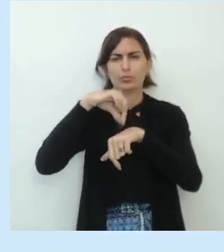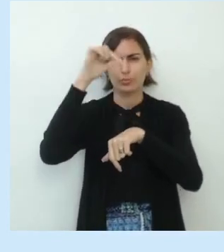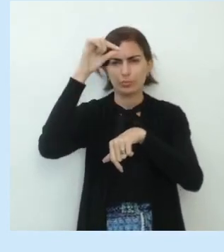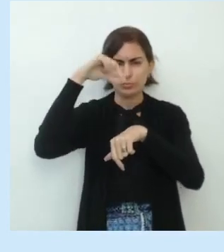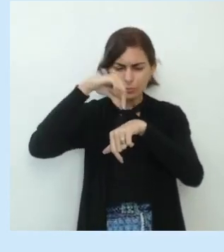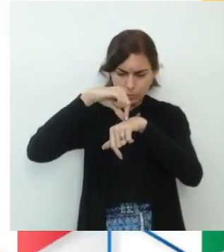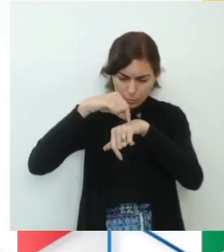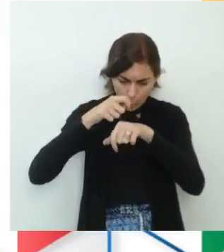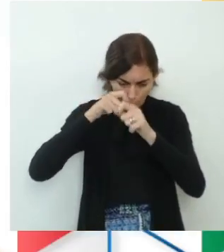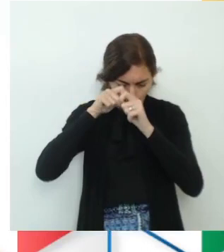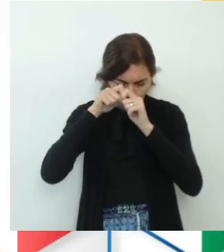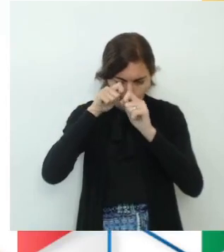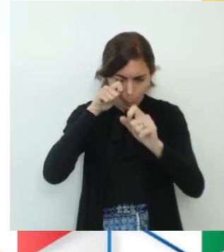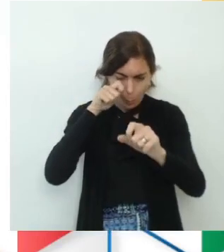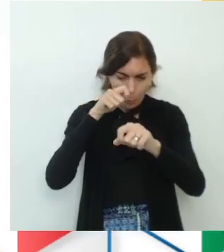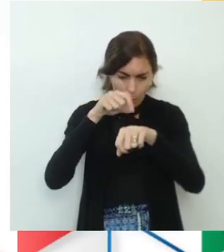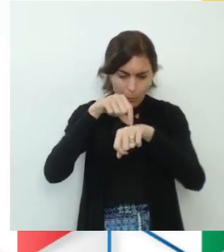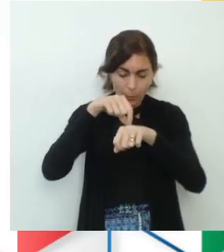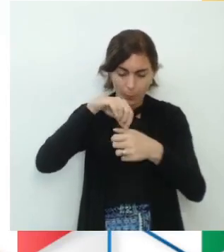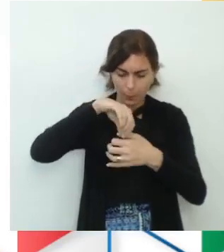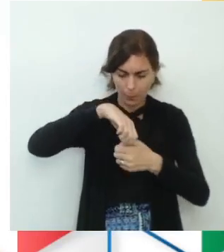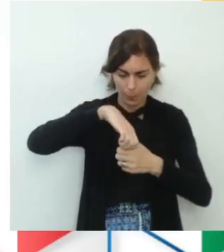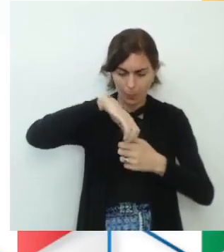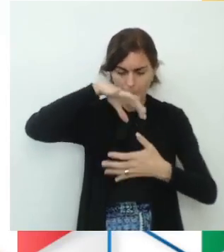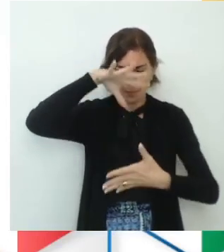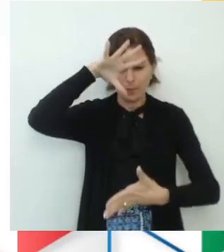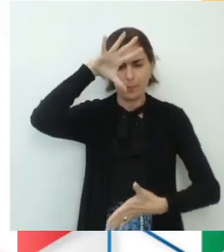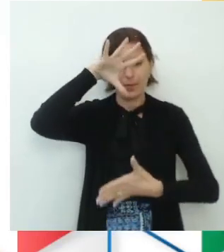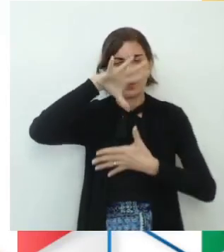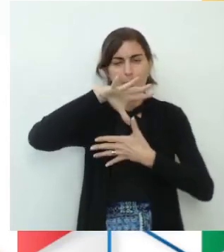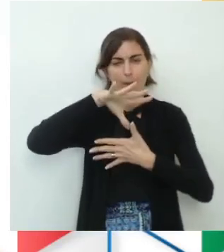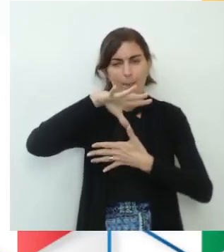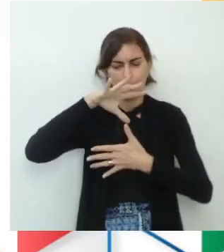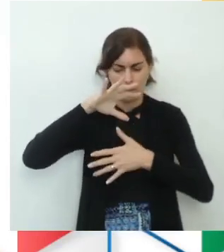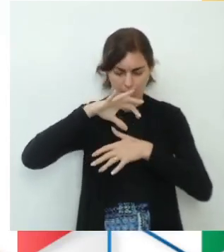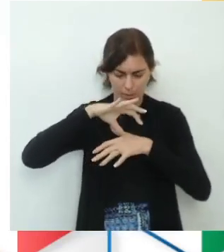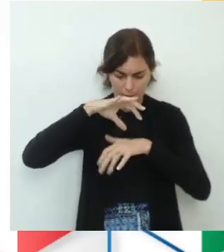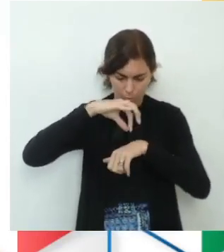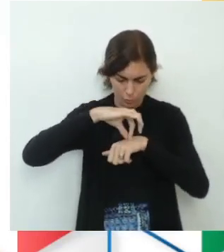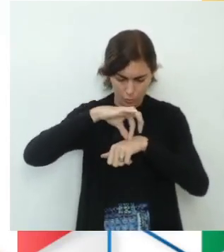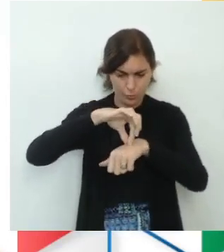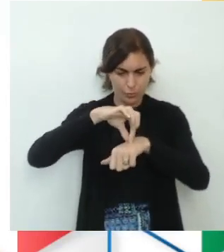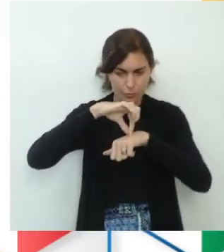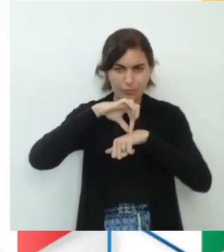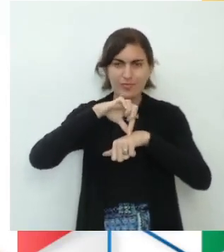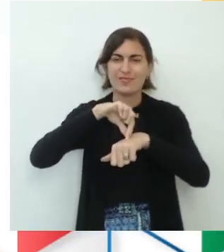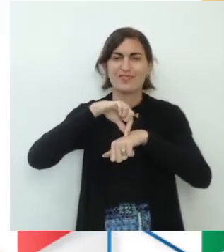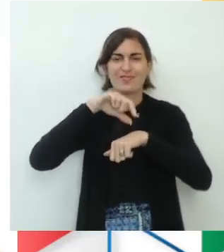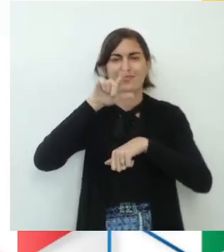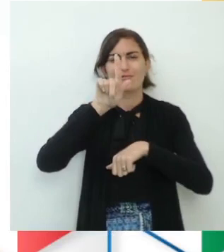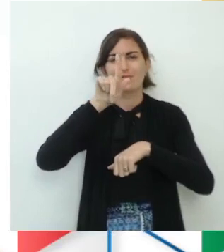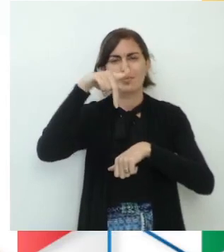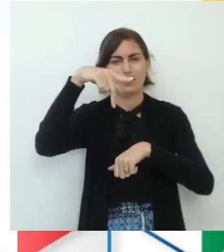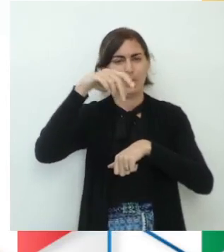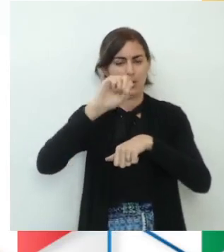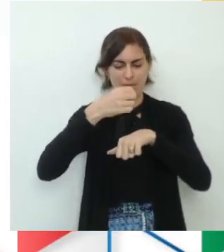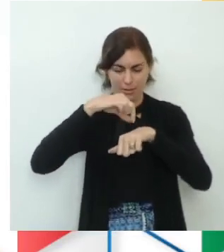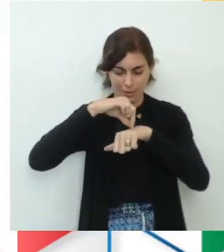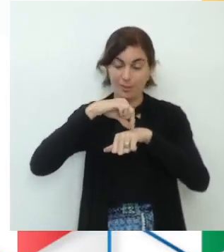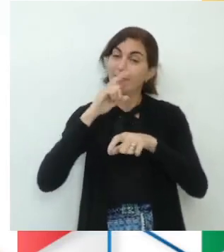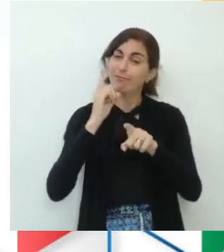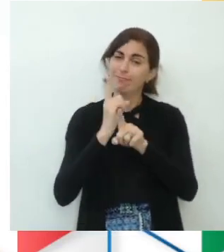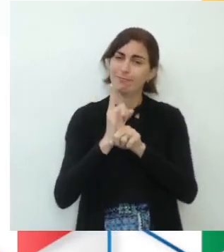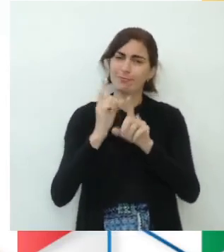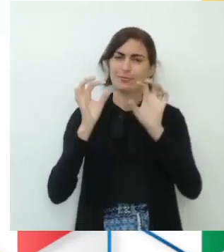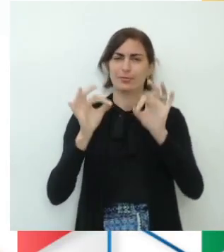de lupa, você vai encontrar o mapa e a localização via, claro, né, GPS. É exatamente isso que a gente